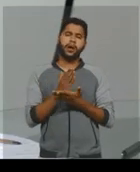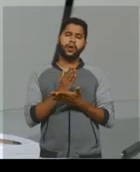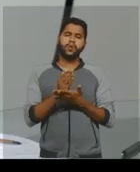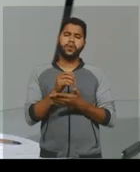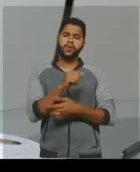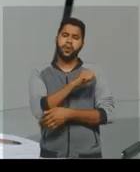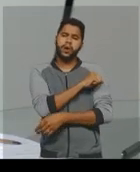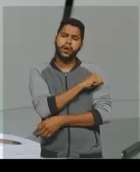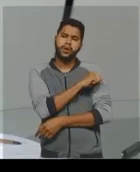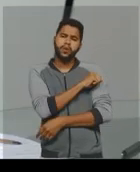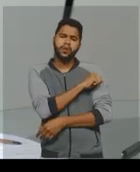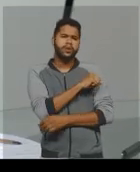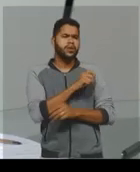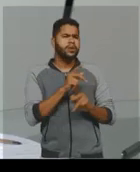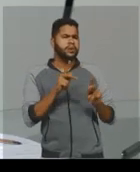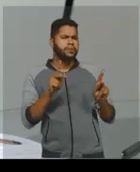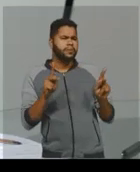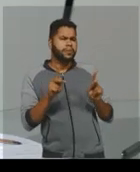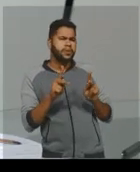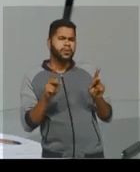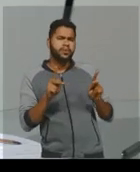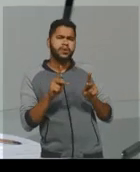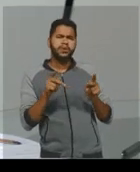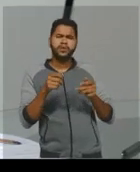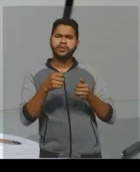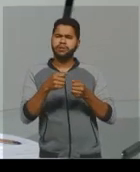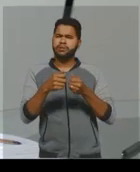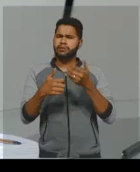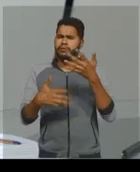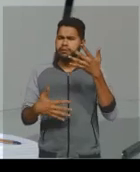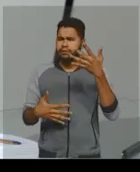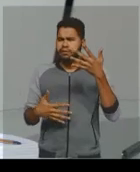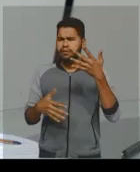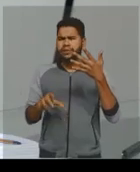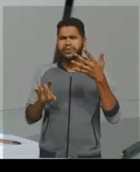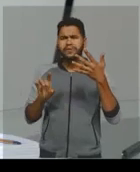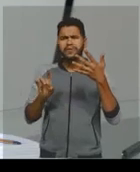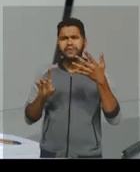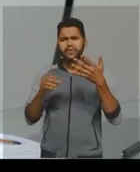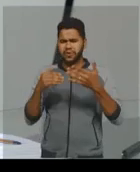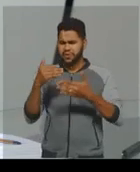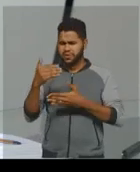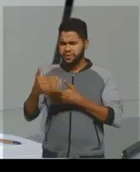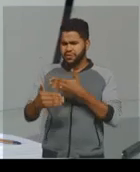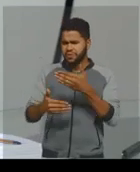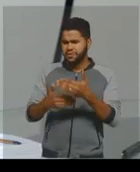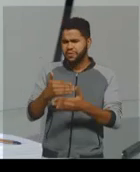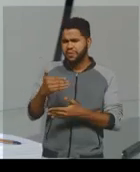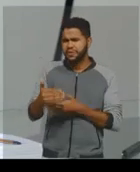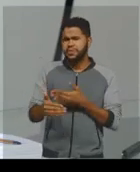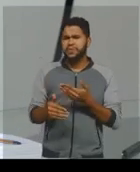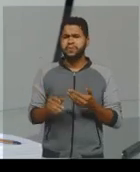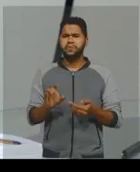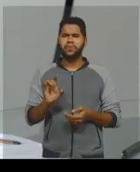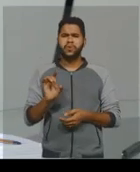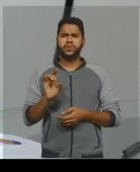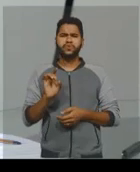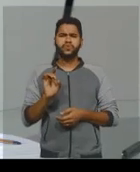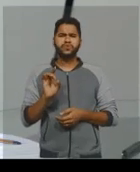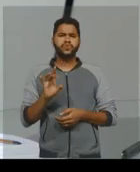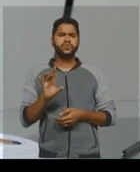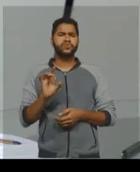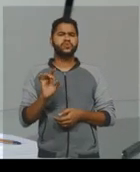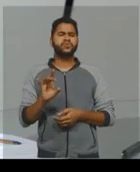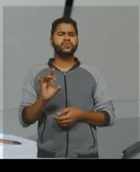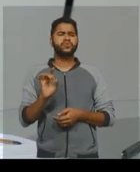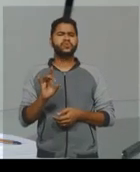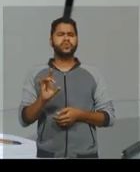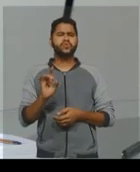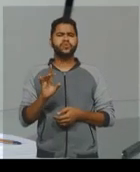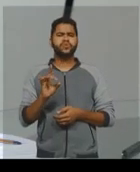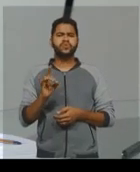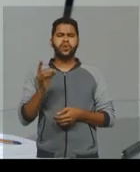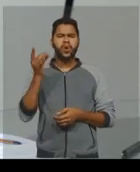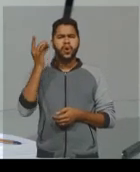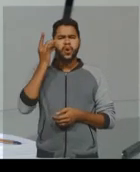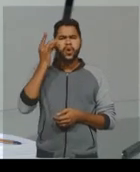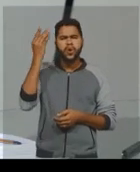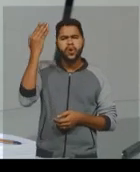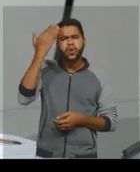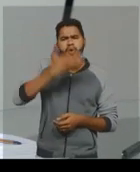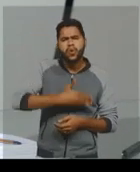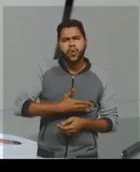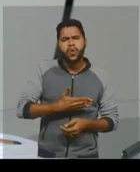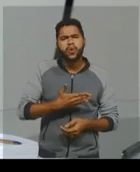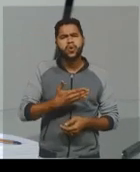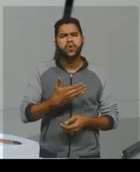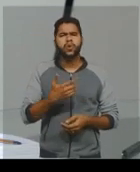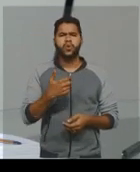assim, professora, mas dados estatísticos não é só no desenvolvimento, não é só para comprovar o